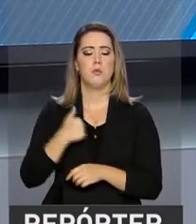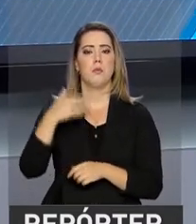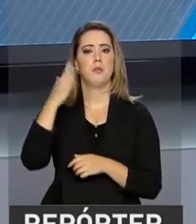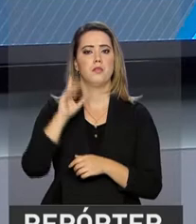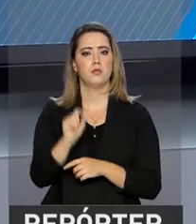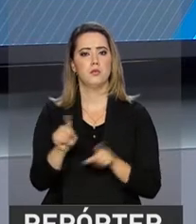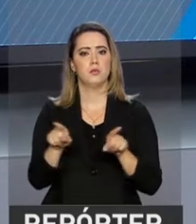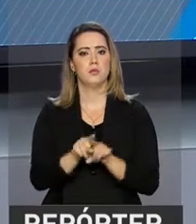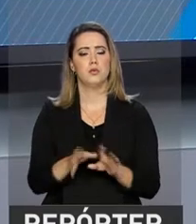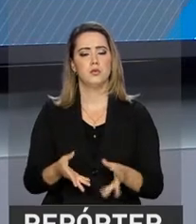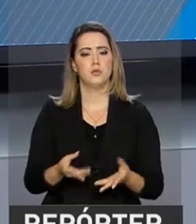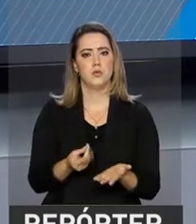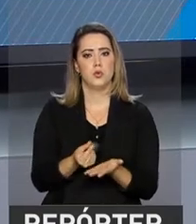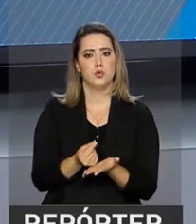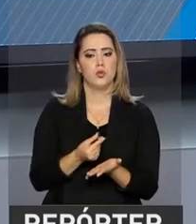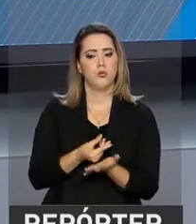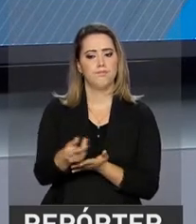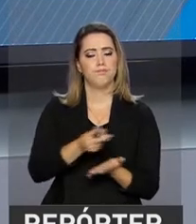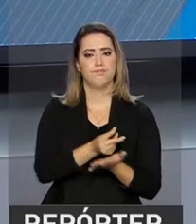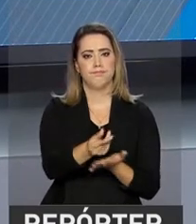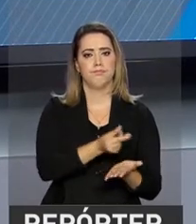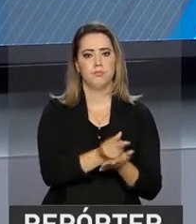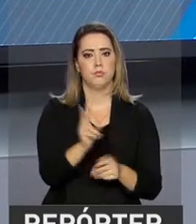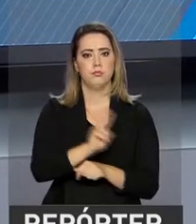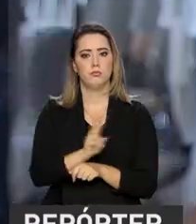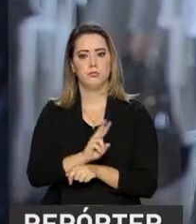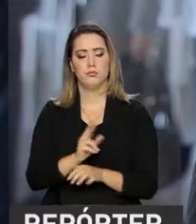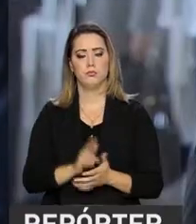intensa e do aumento de recursos